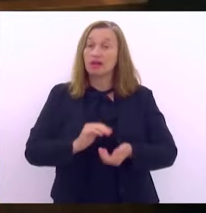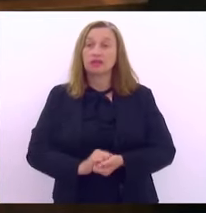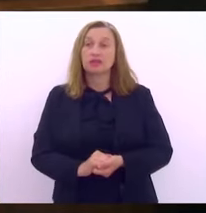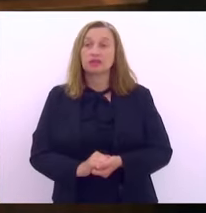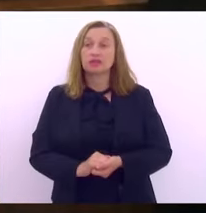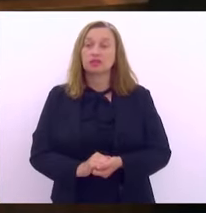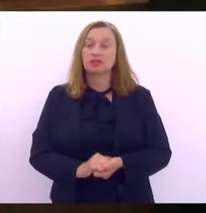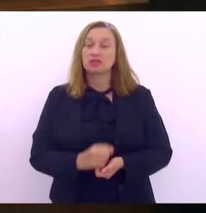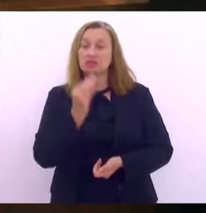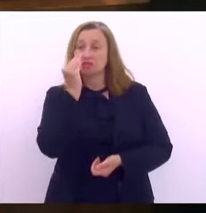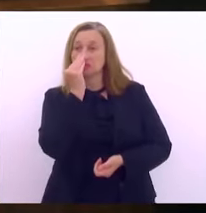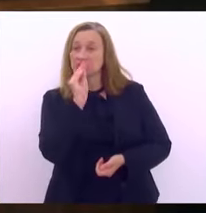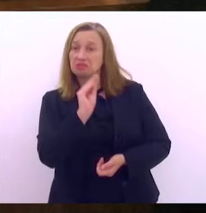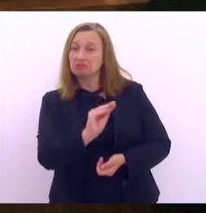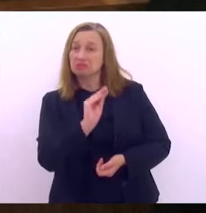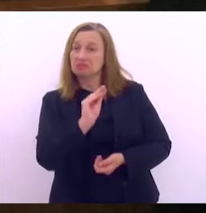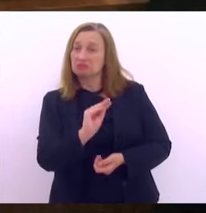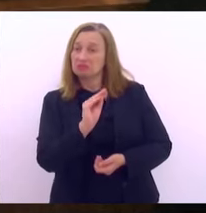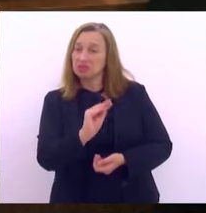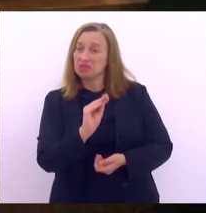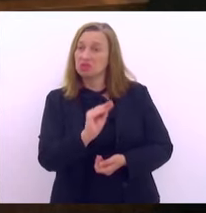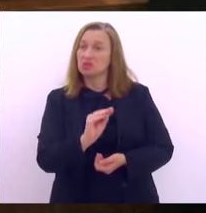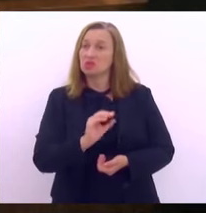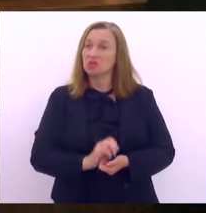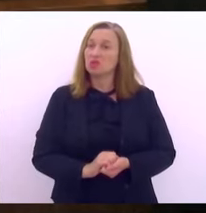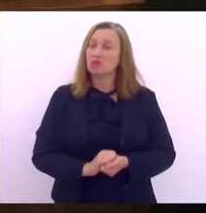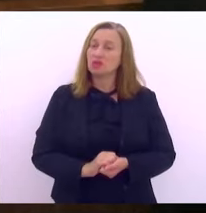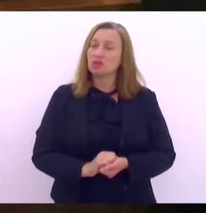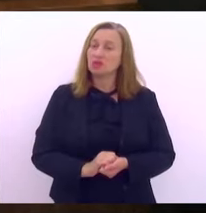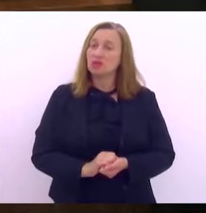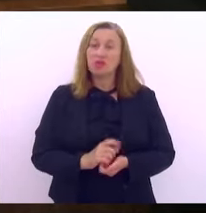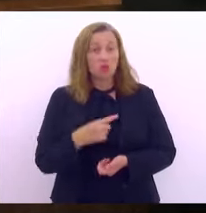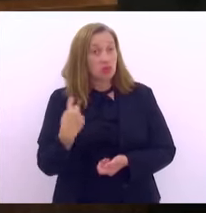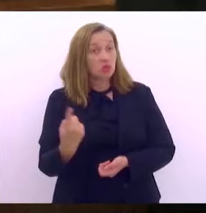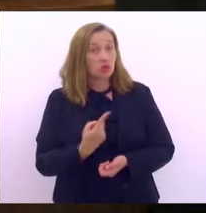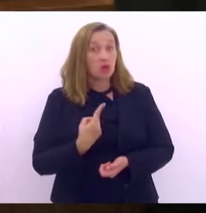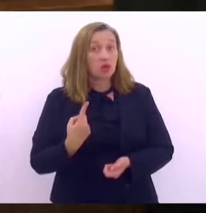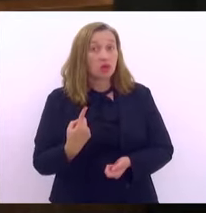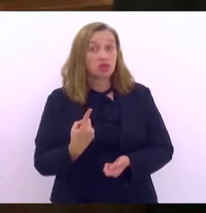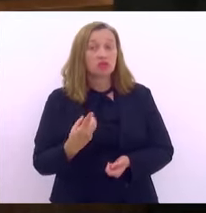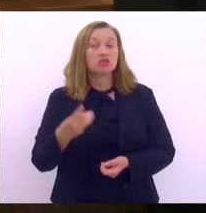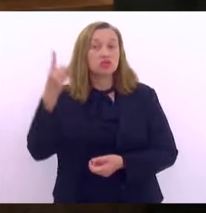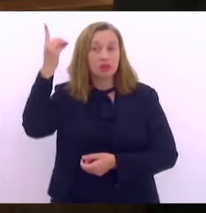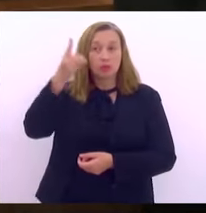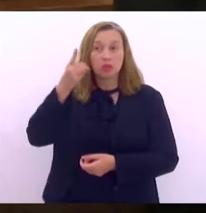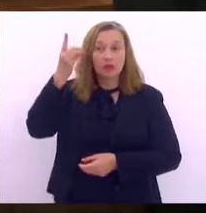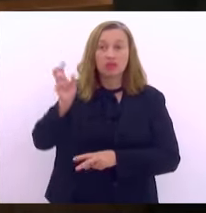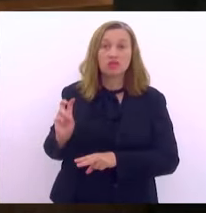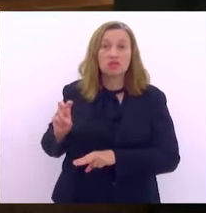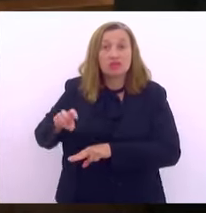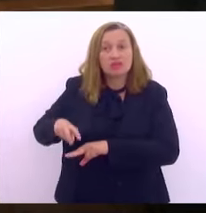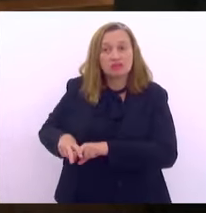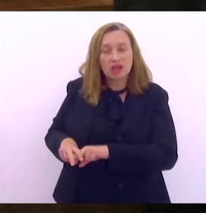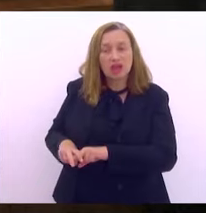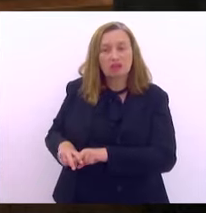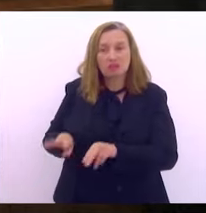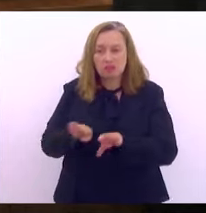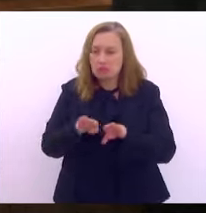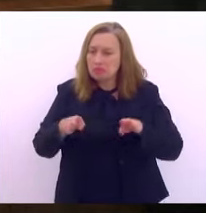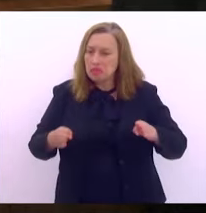foi arrogante, prepotente com nós, deputados que estávamos sentados àquela